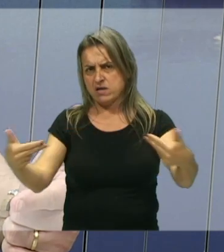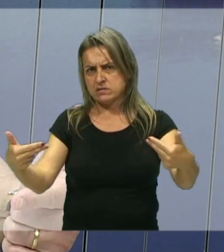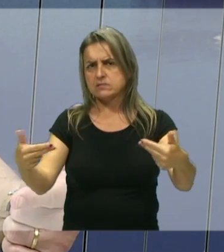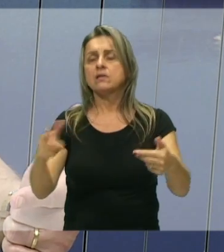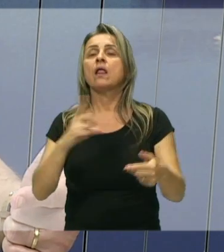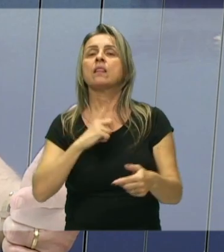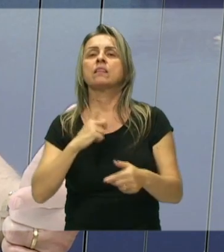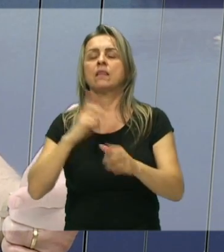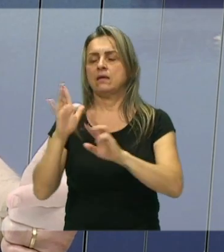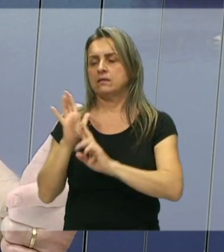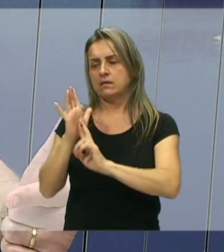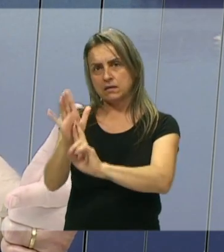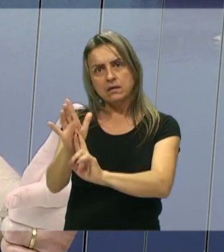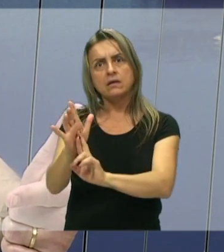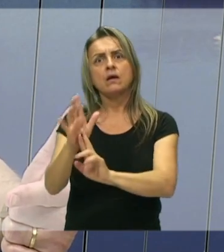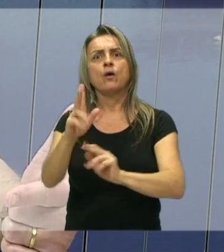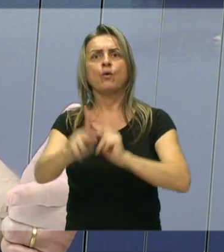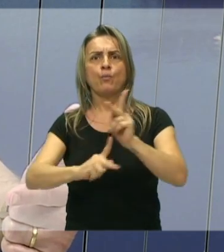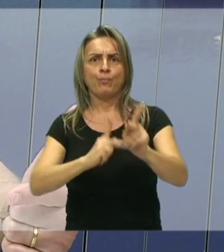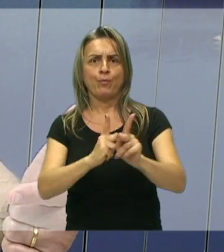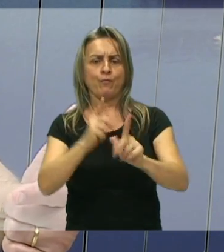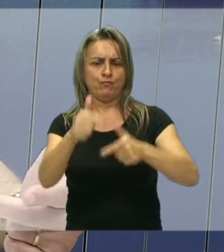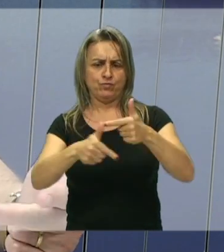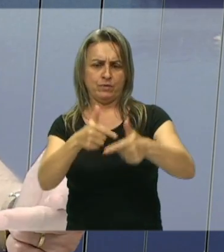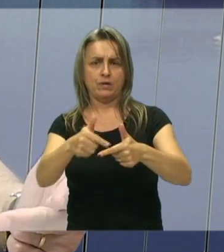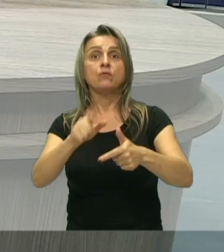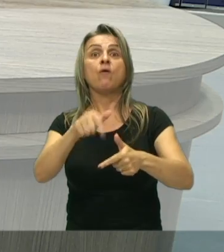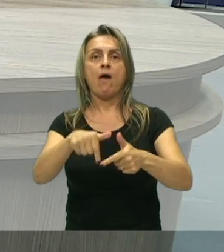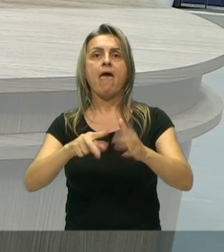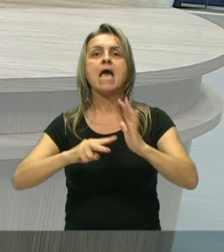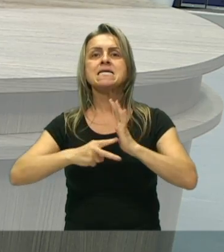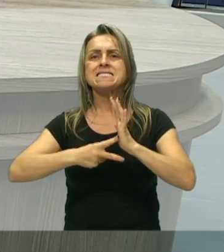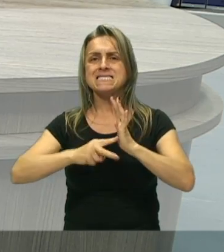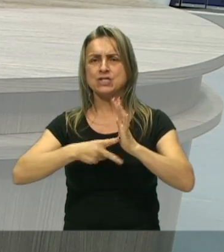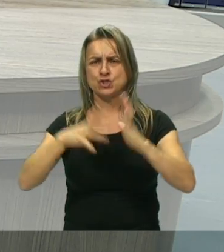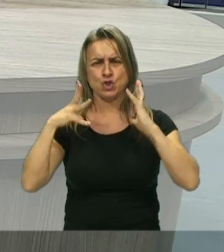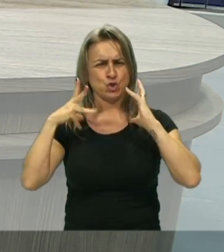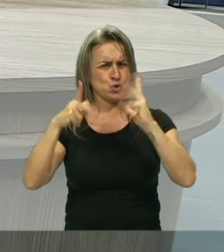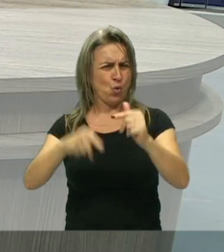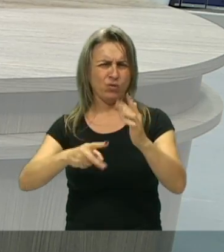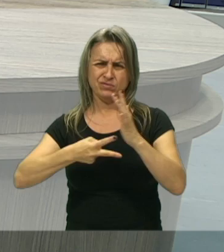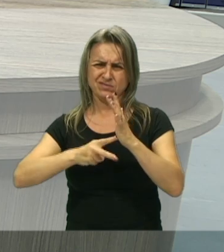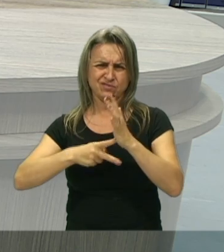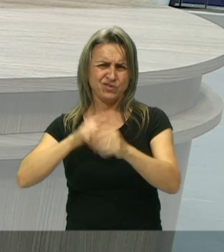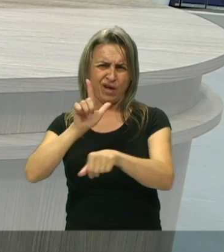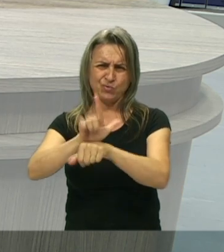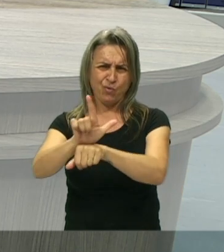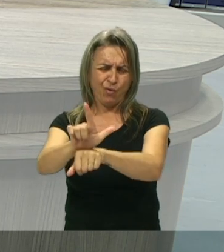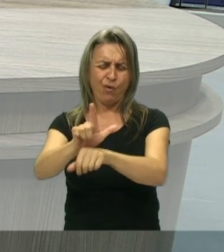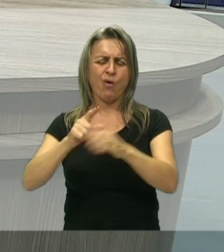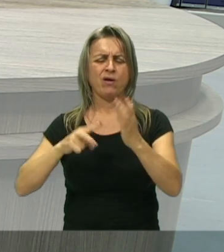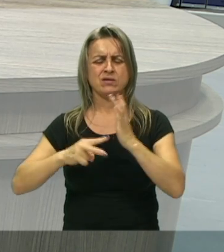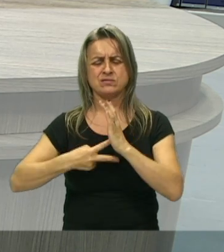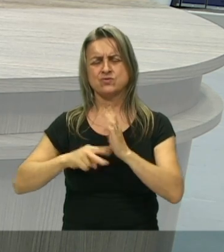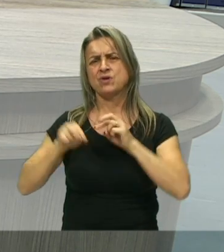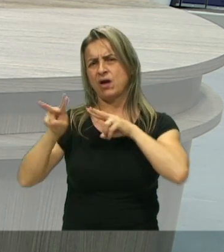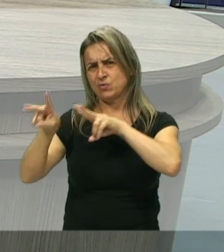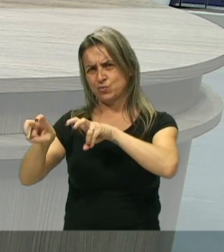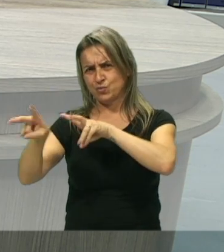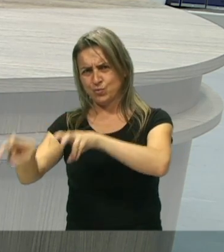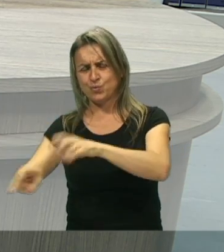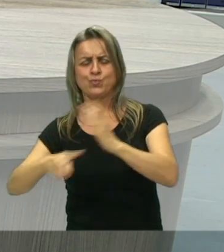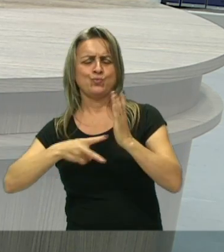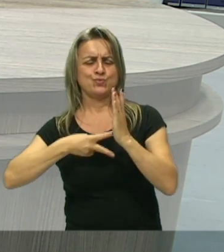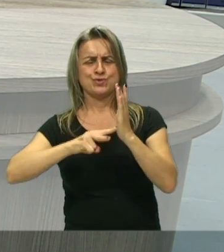de trabalhadores, que são todos os sindicatos, Sindicato do Comércio, Sindicato Rural, o Sindicato também do